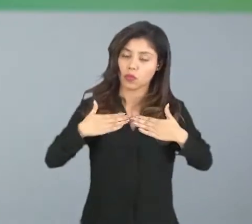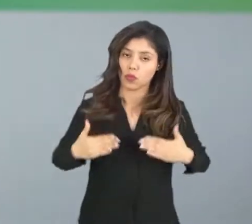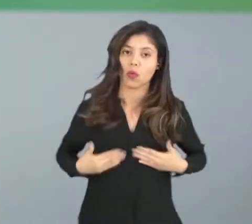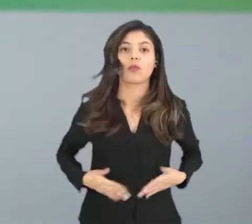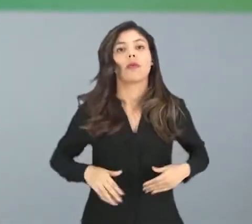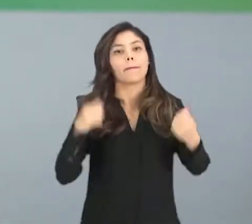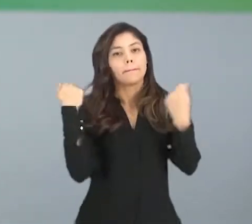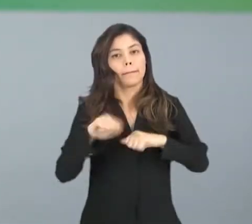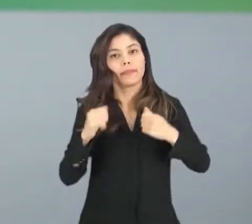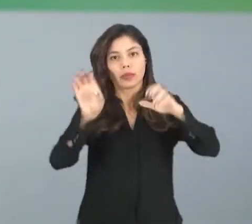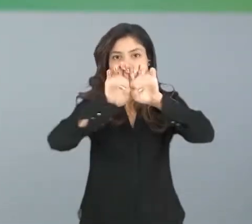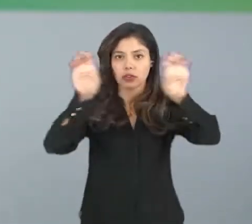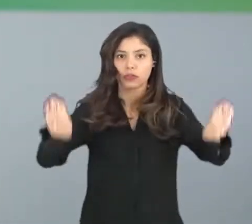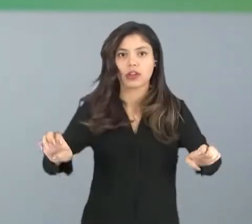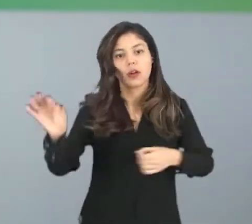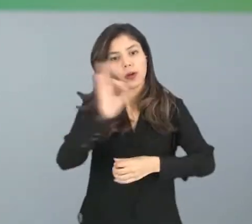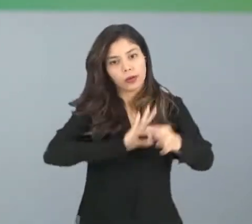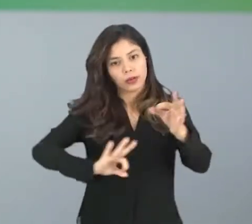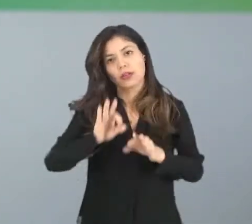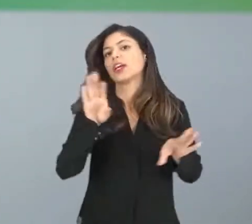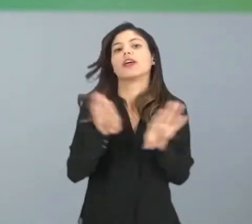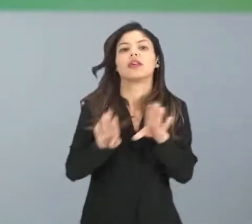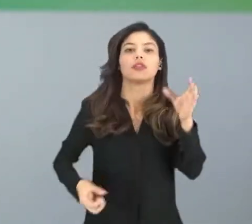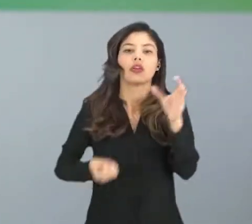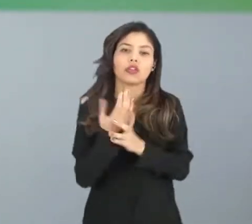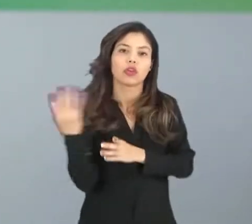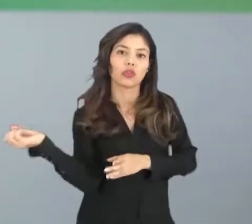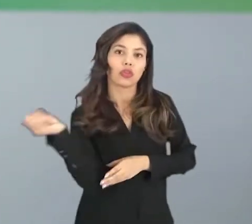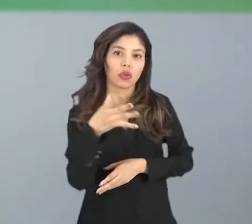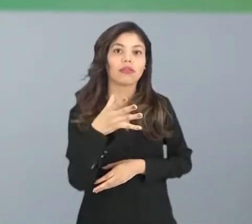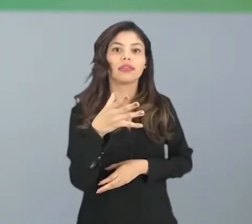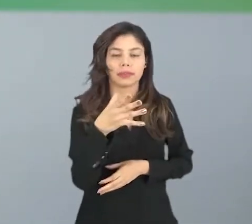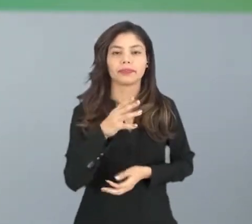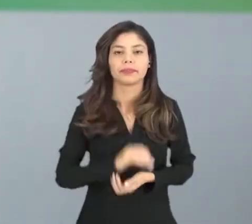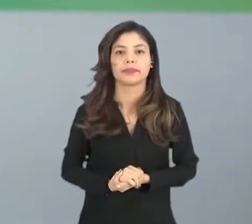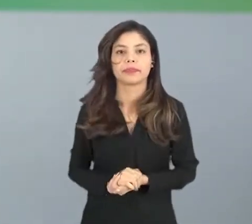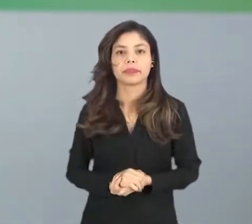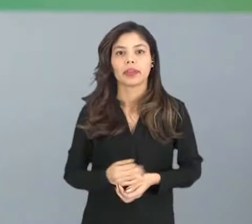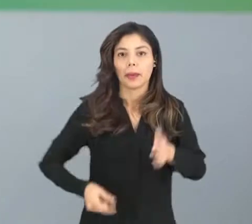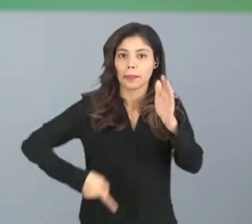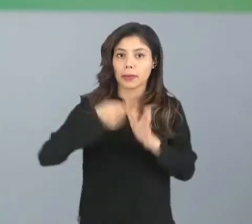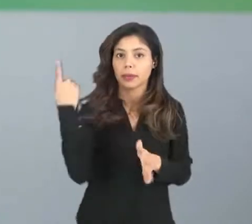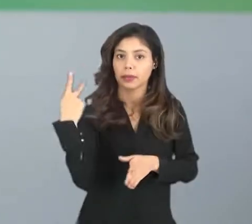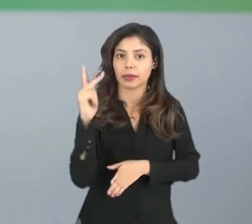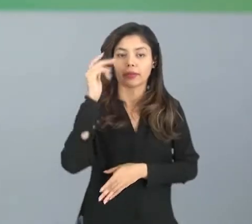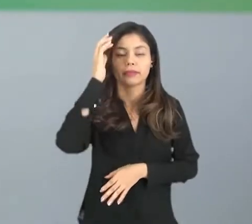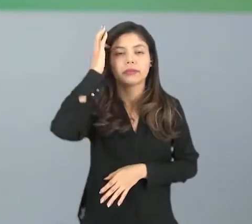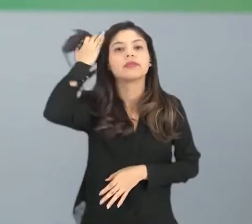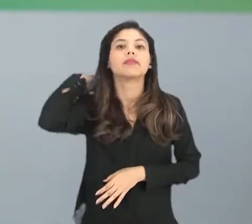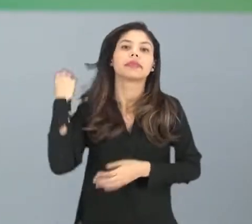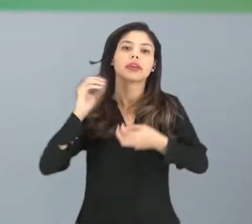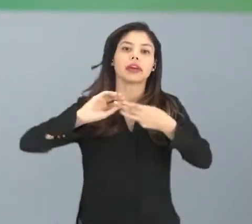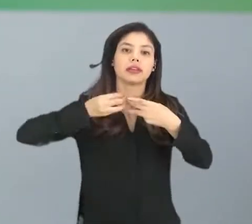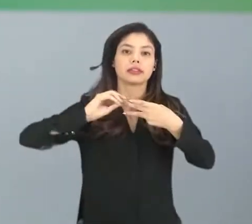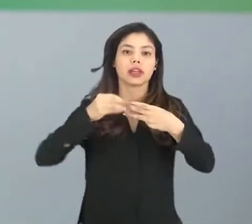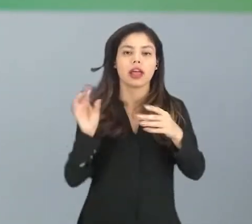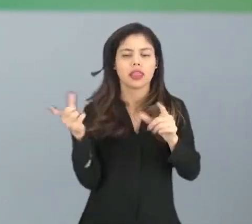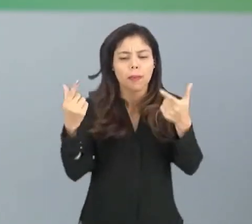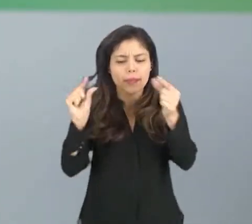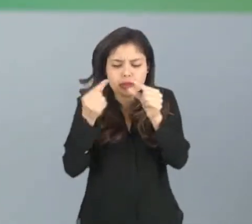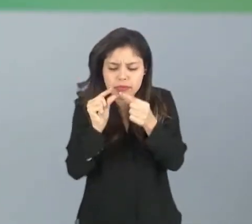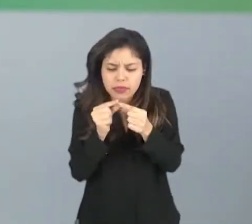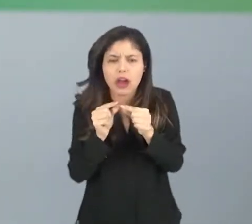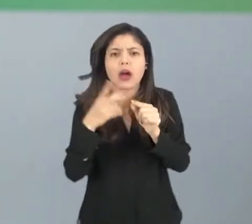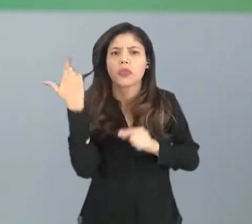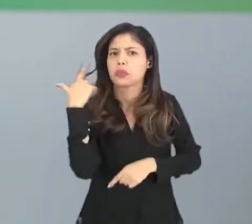que aos poucos vão se organizando e dando origem a estruturas mais complexas. Então a primeira delas é a célula, que ela é tão